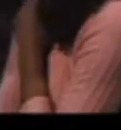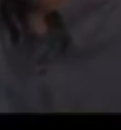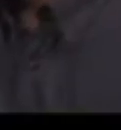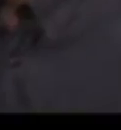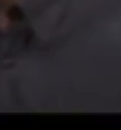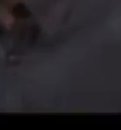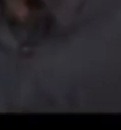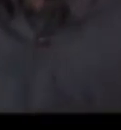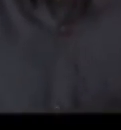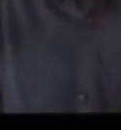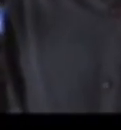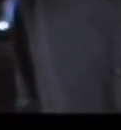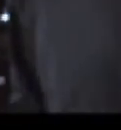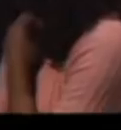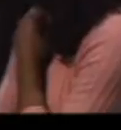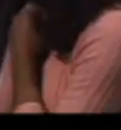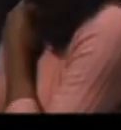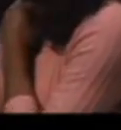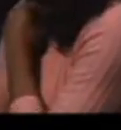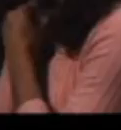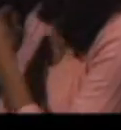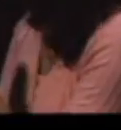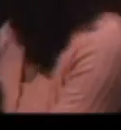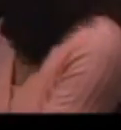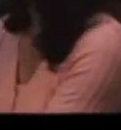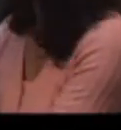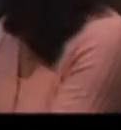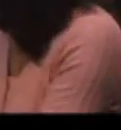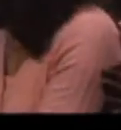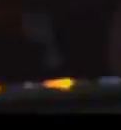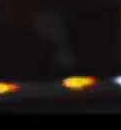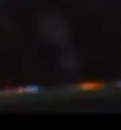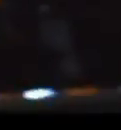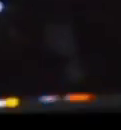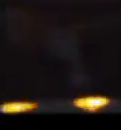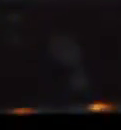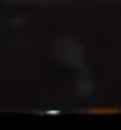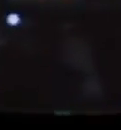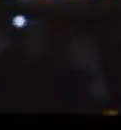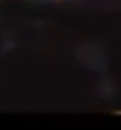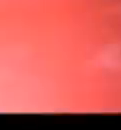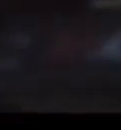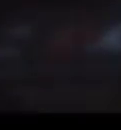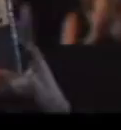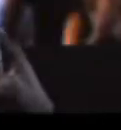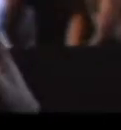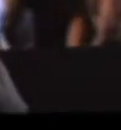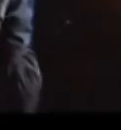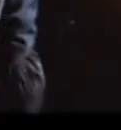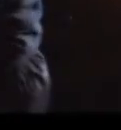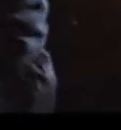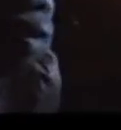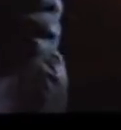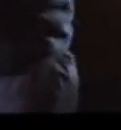Seu guarda, foi só um copinho, seu guarda. Não foi, meu bem? Foi só um copo. Sem condições.